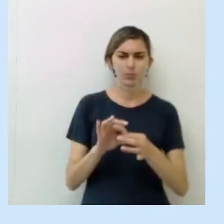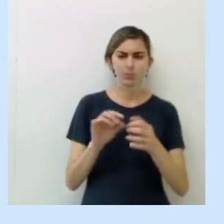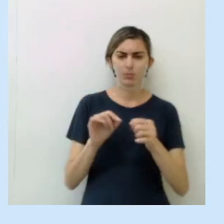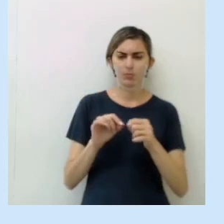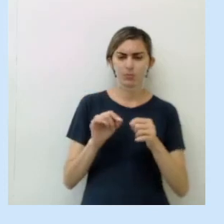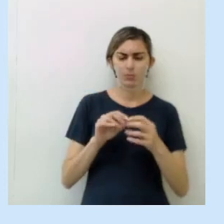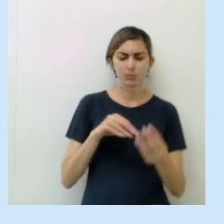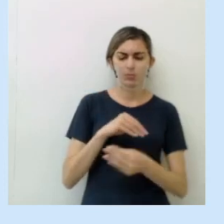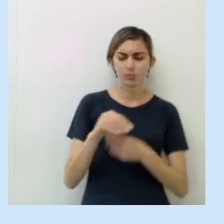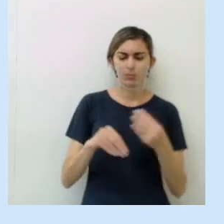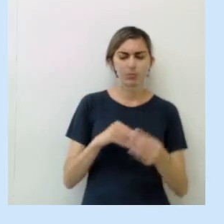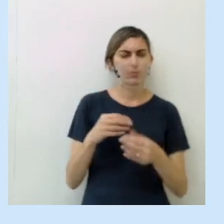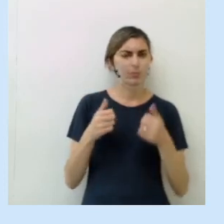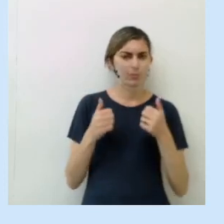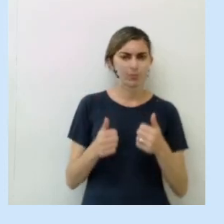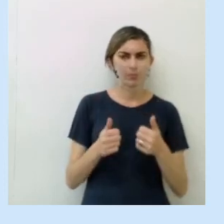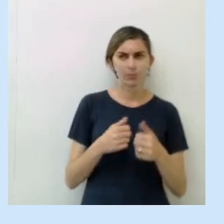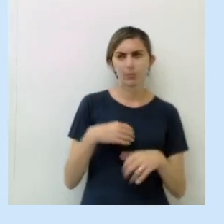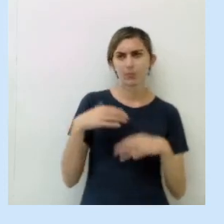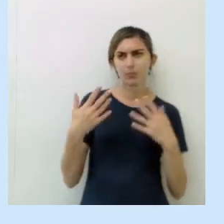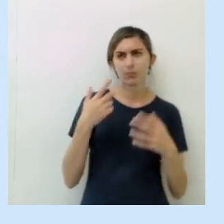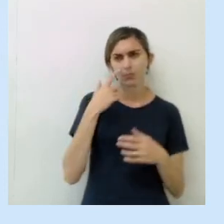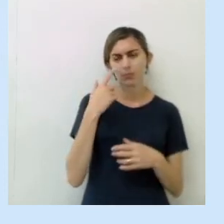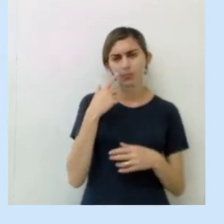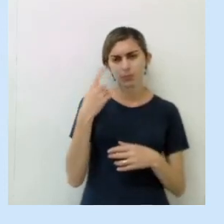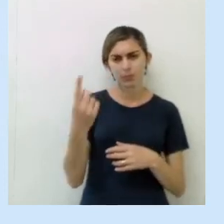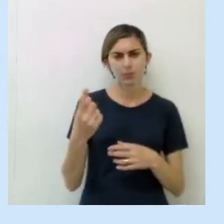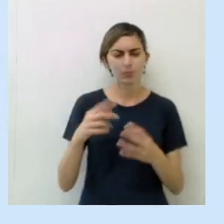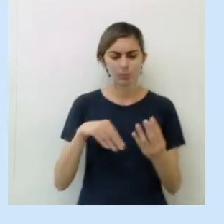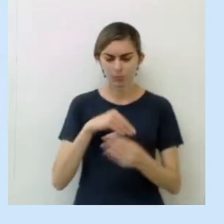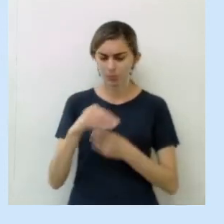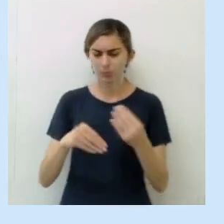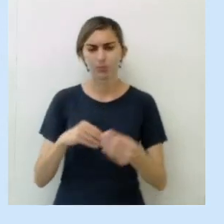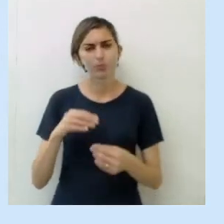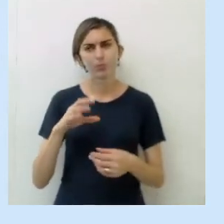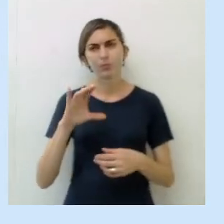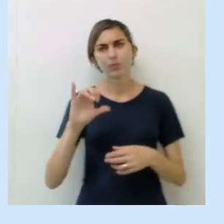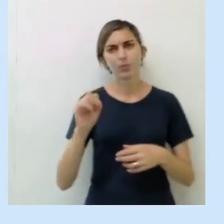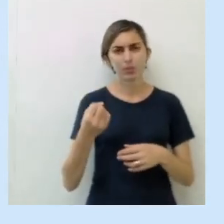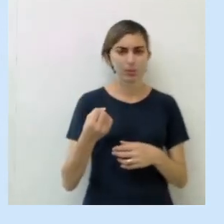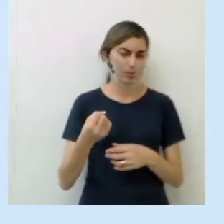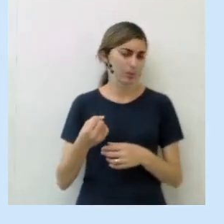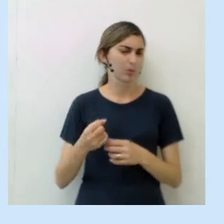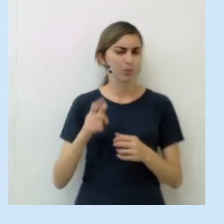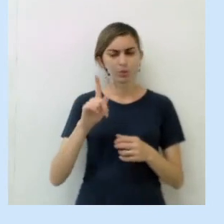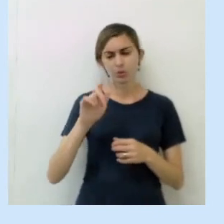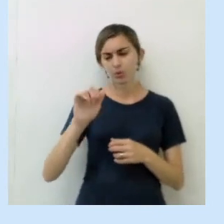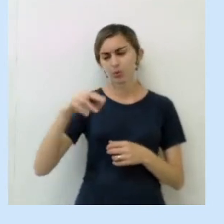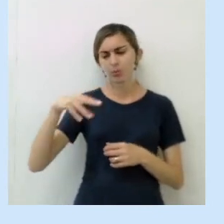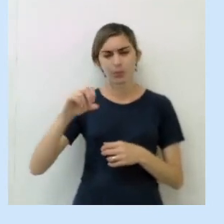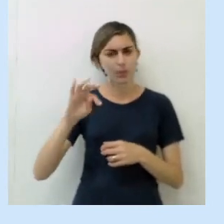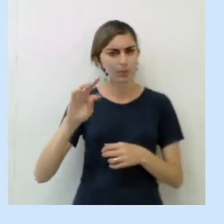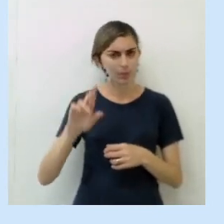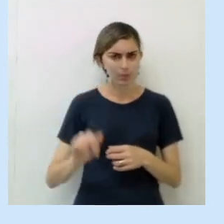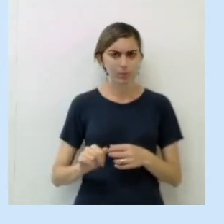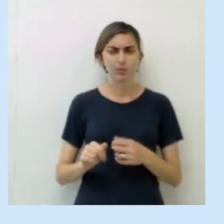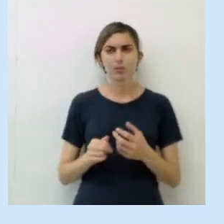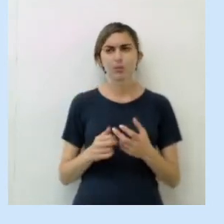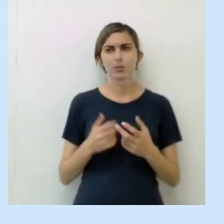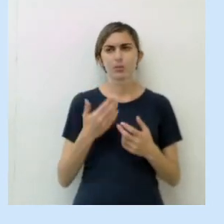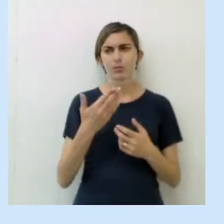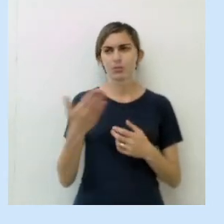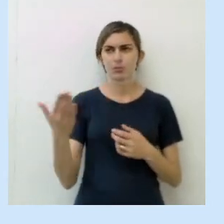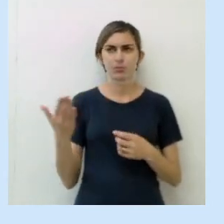de um composto. Beleza, pessoal? Então vamos lá. Compostos cis, geometria dos compostos cis,